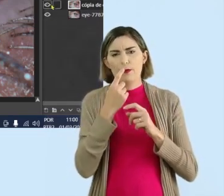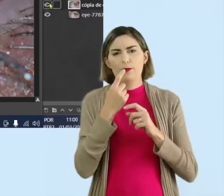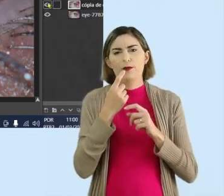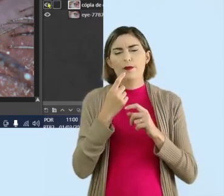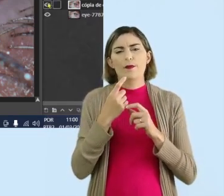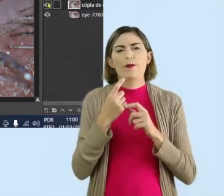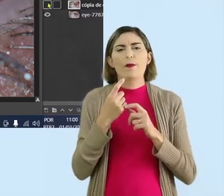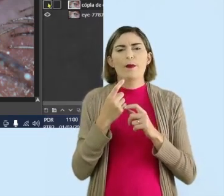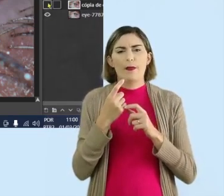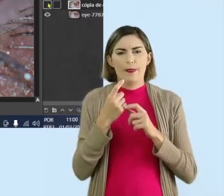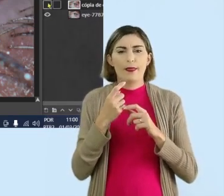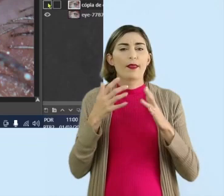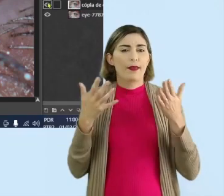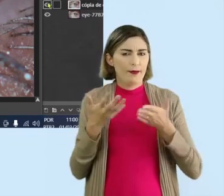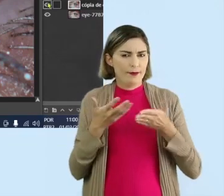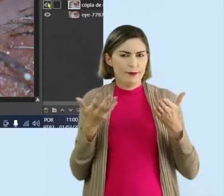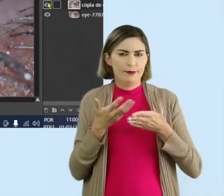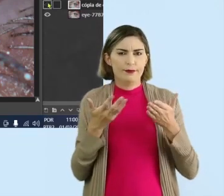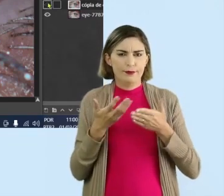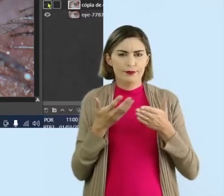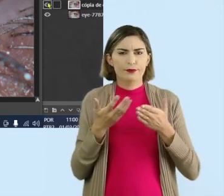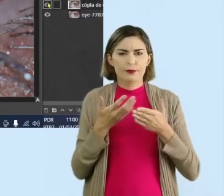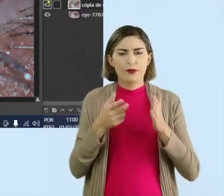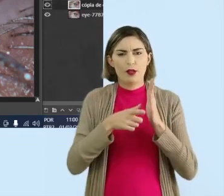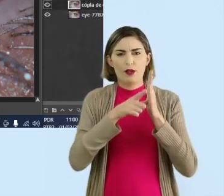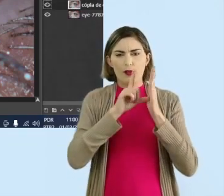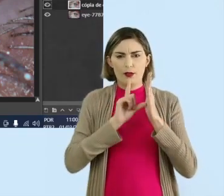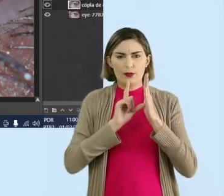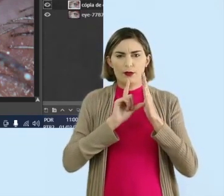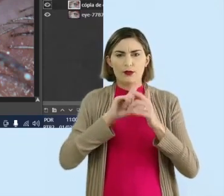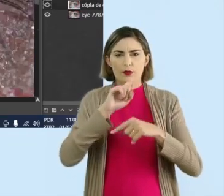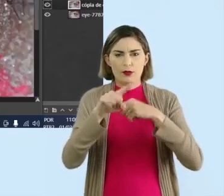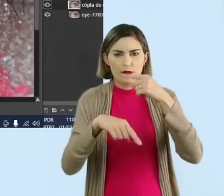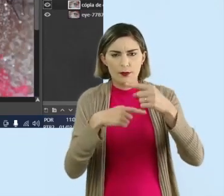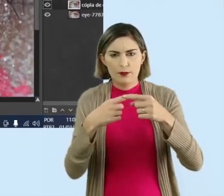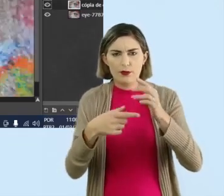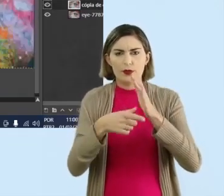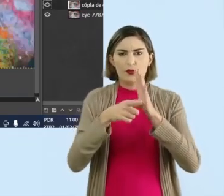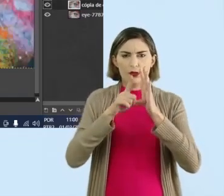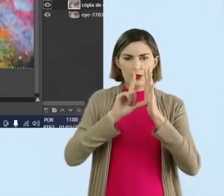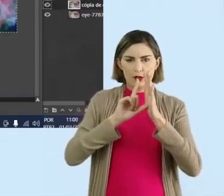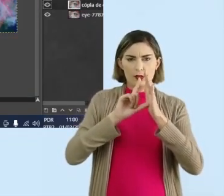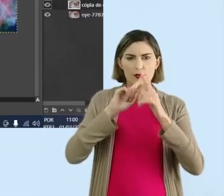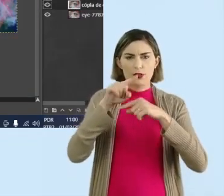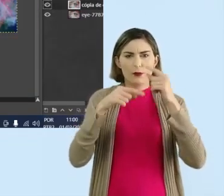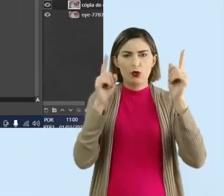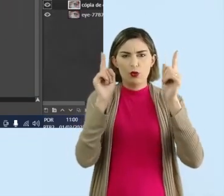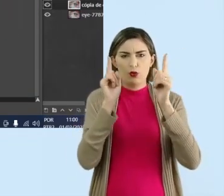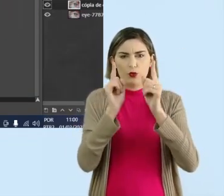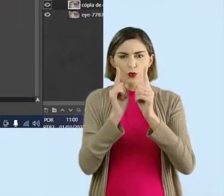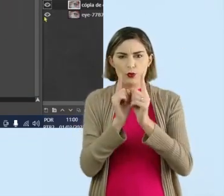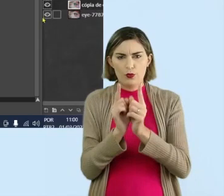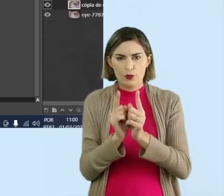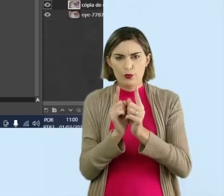E agora, antes, depois, tirando o zoom para ver o resultado final.